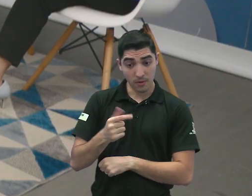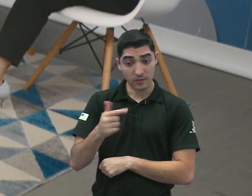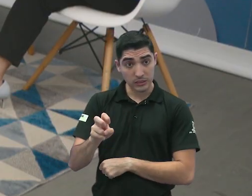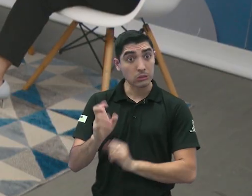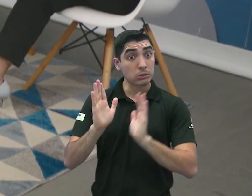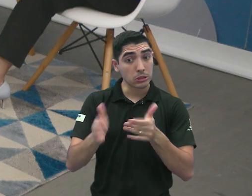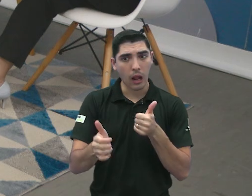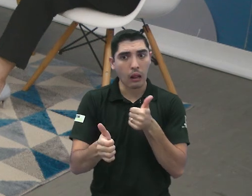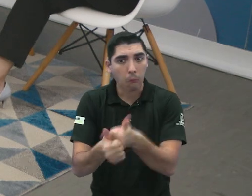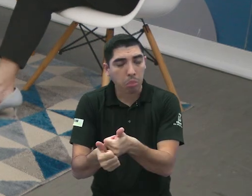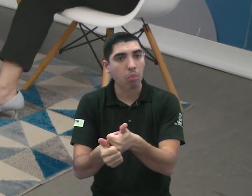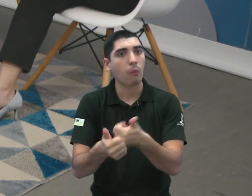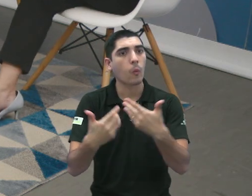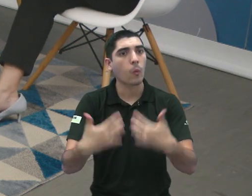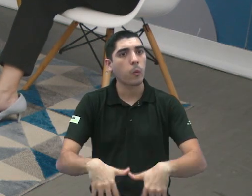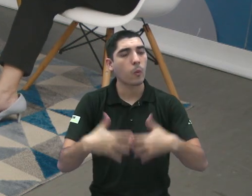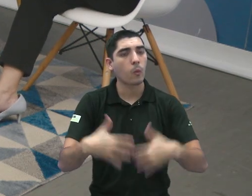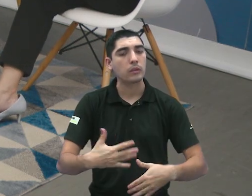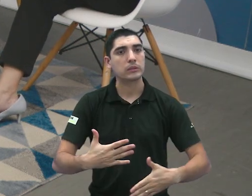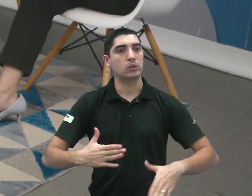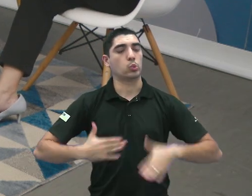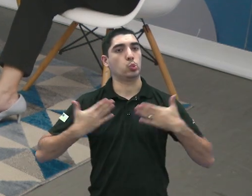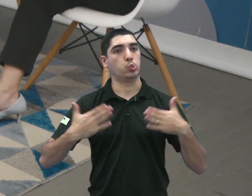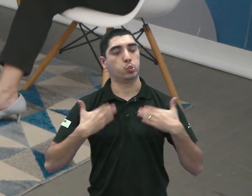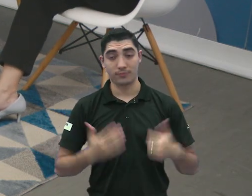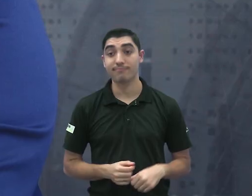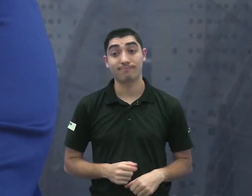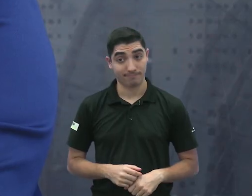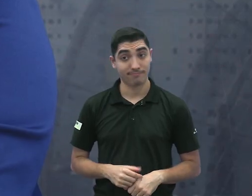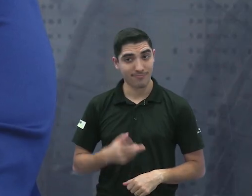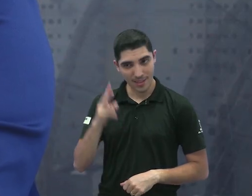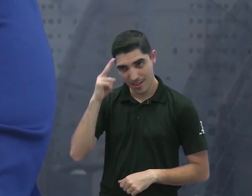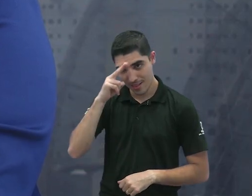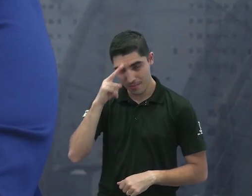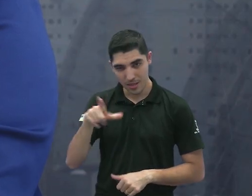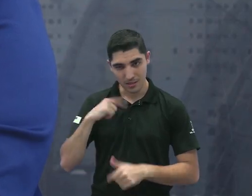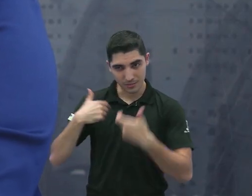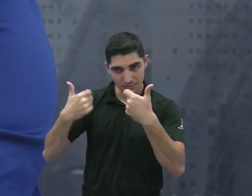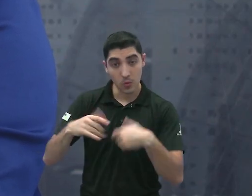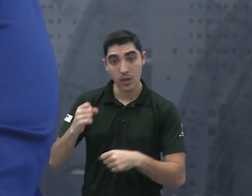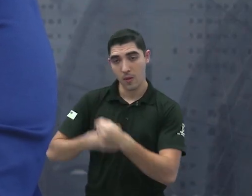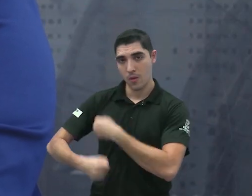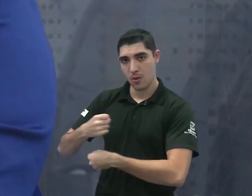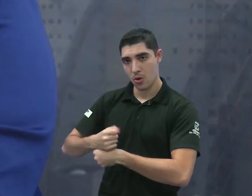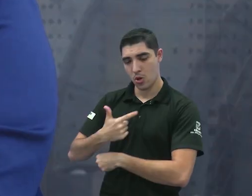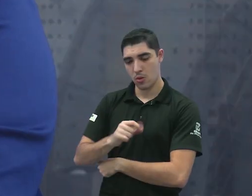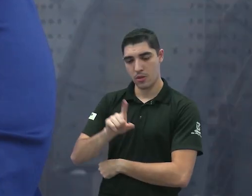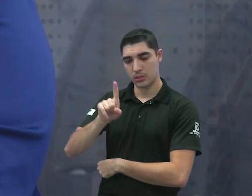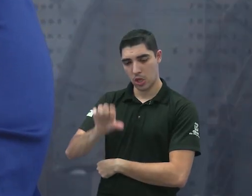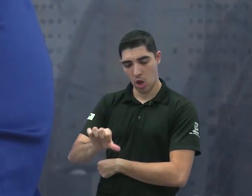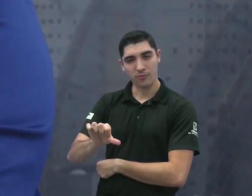ano ainda. Então é assustador, né, Ana Paula? Como eu falei, né, para você, em 2019, né, quando a OMS,